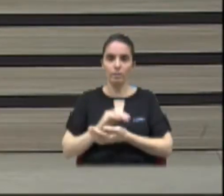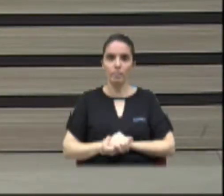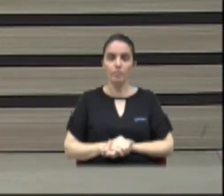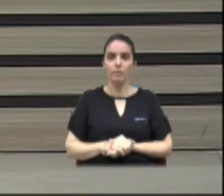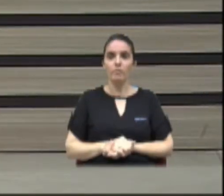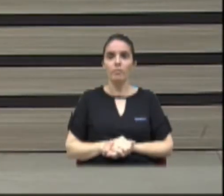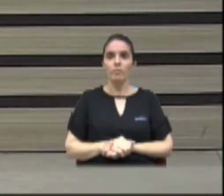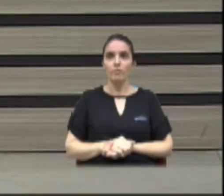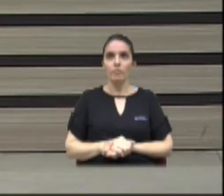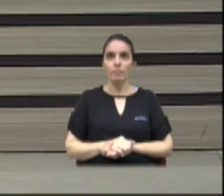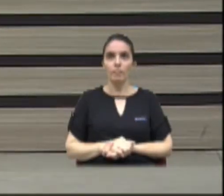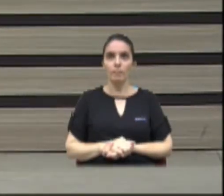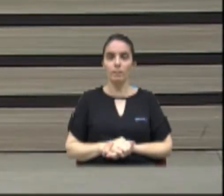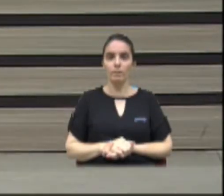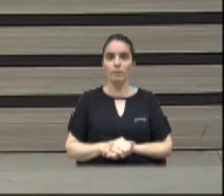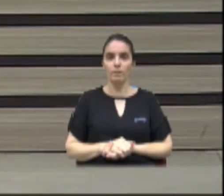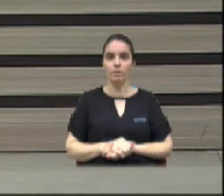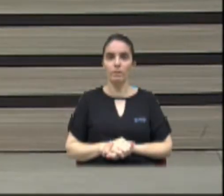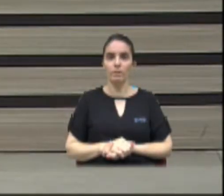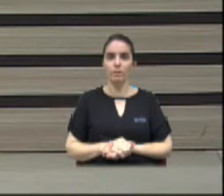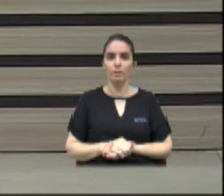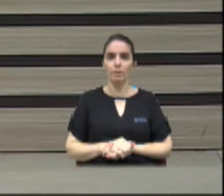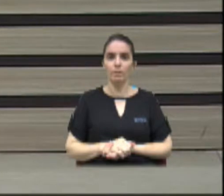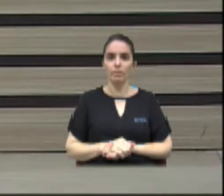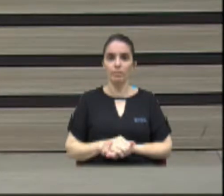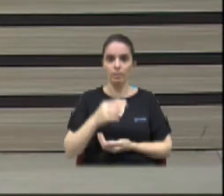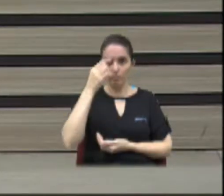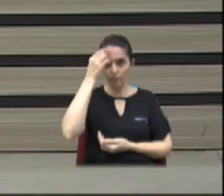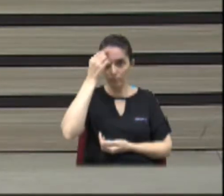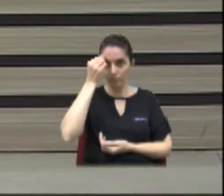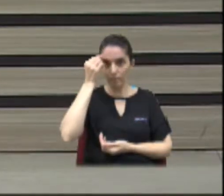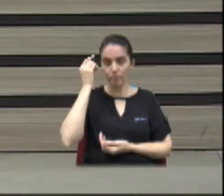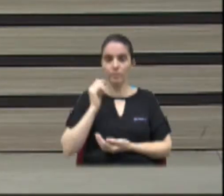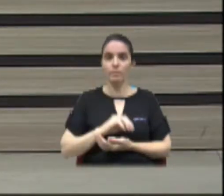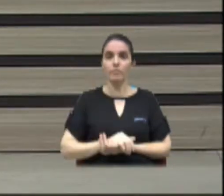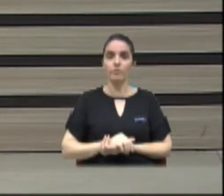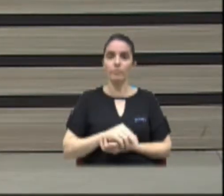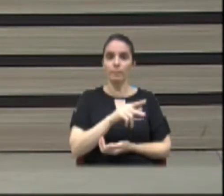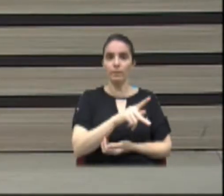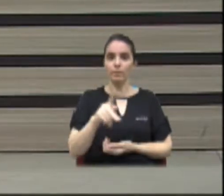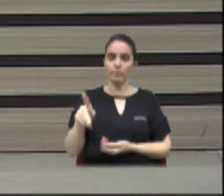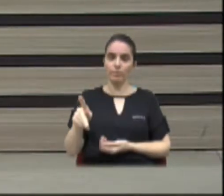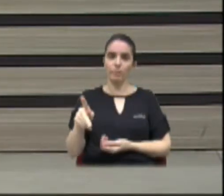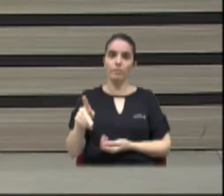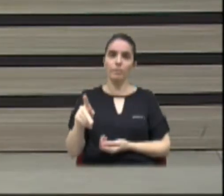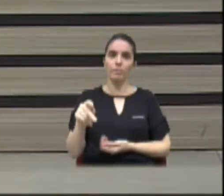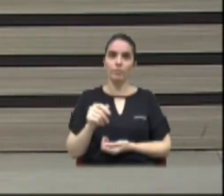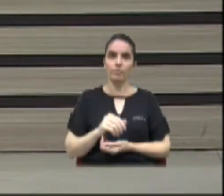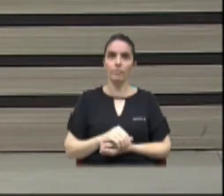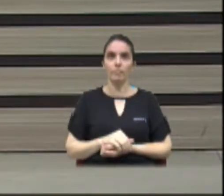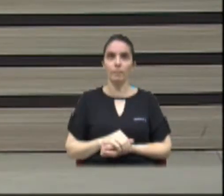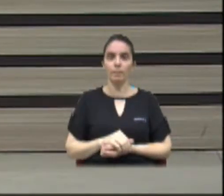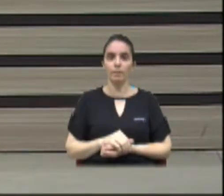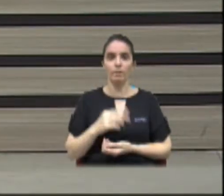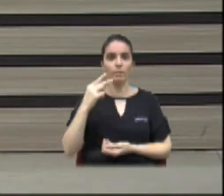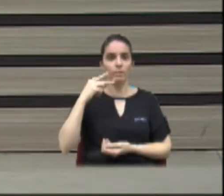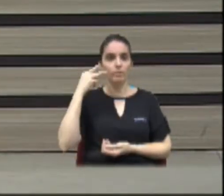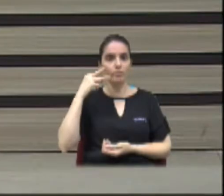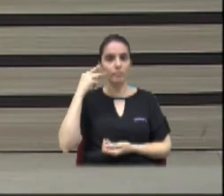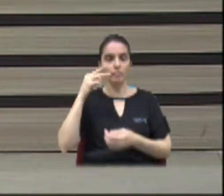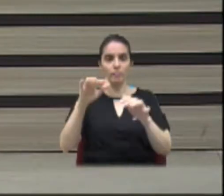presidente. Obrigado, vereador. De nada, vereador Cleiton. Realmente as pessoas têm que estar atentas às mudanças da